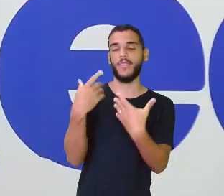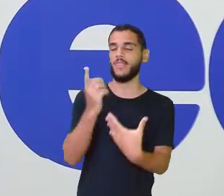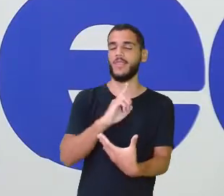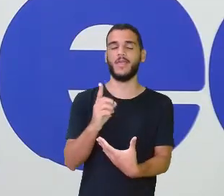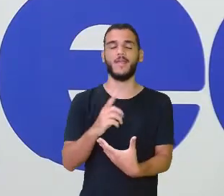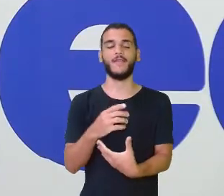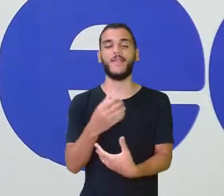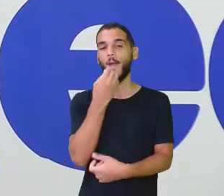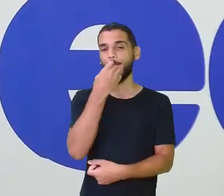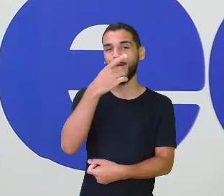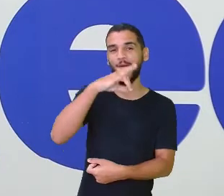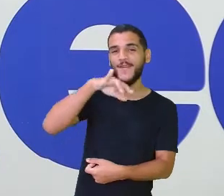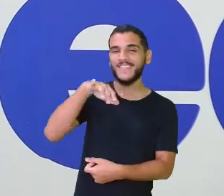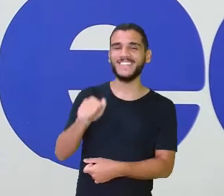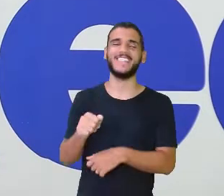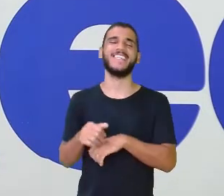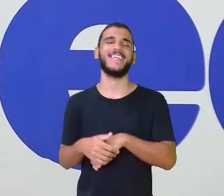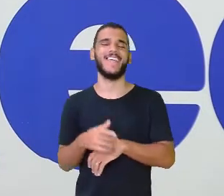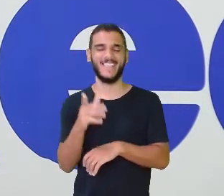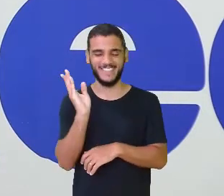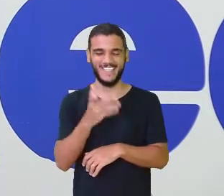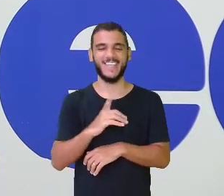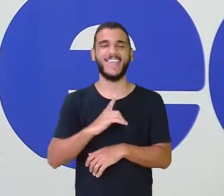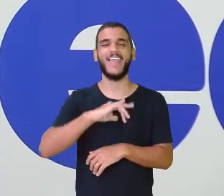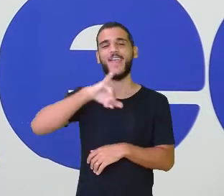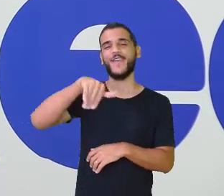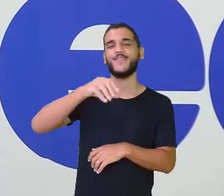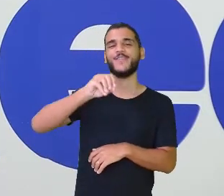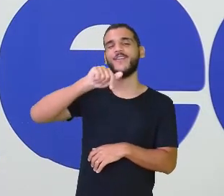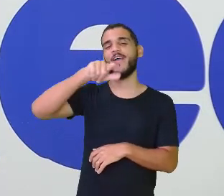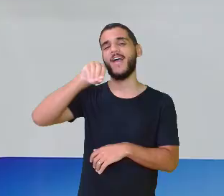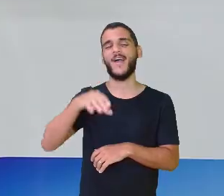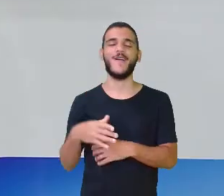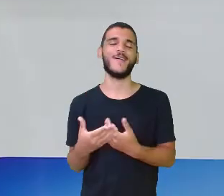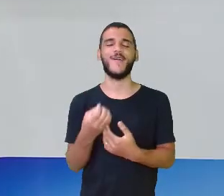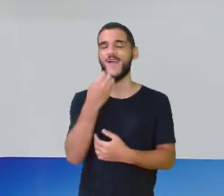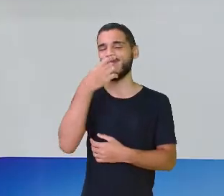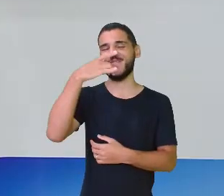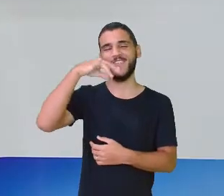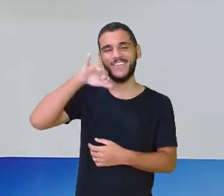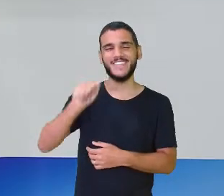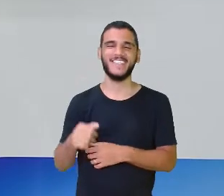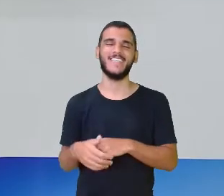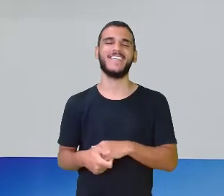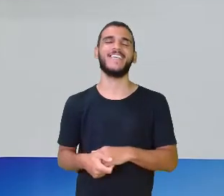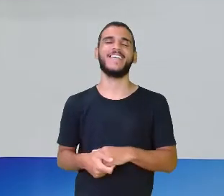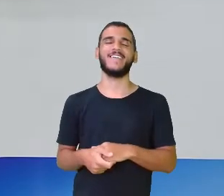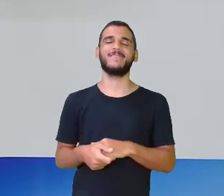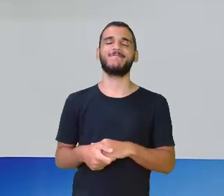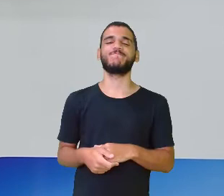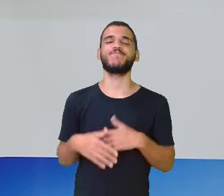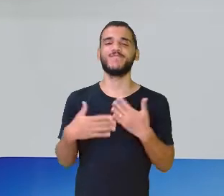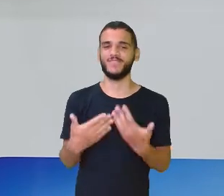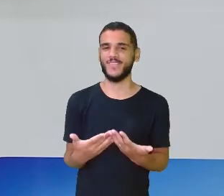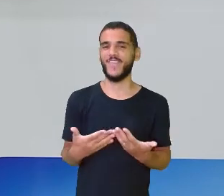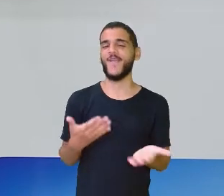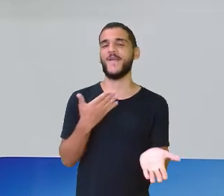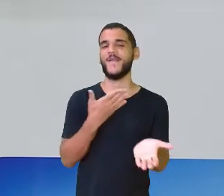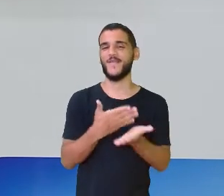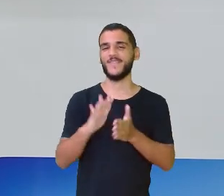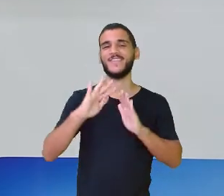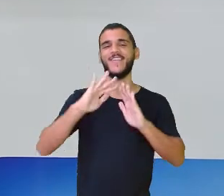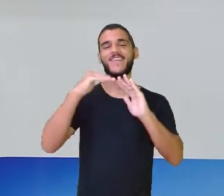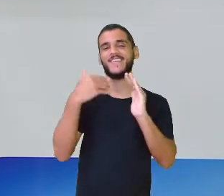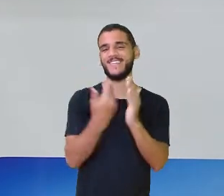dia. Chegou, para professora. nossa alegria, chegou um bom dia do João. Bom dia, João. João, bom dia. Pegou o embalo na escola